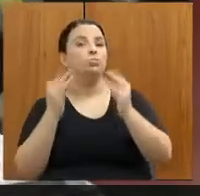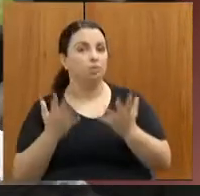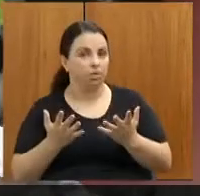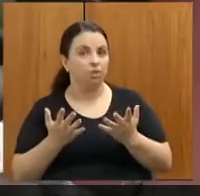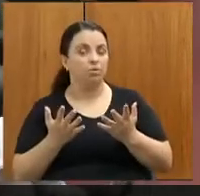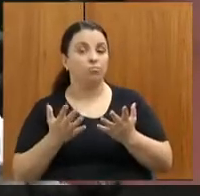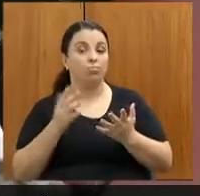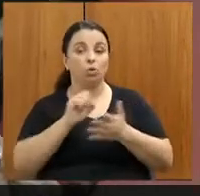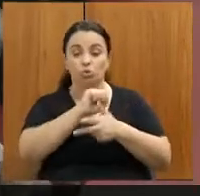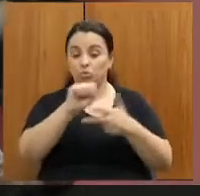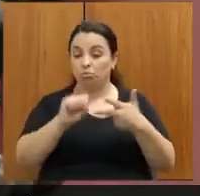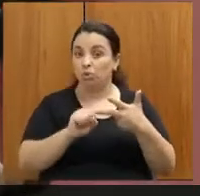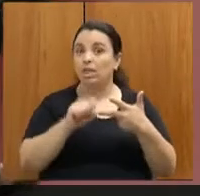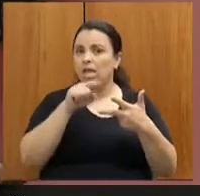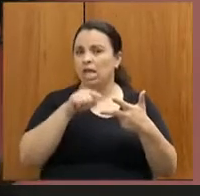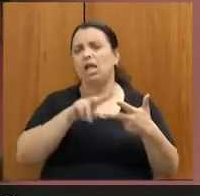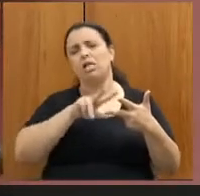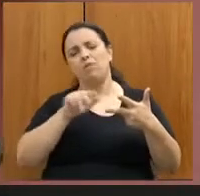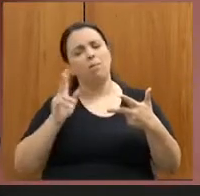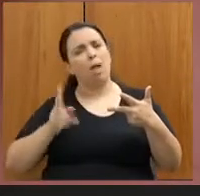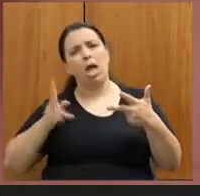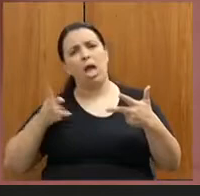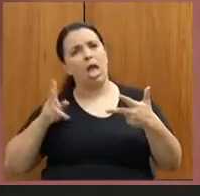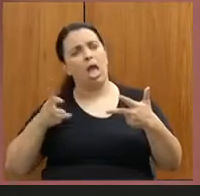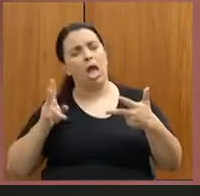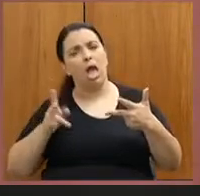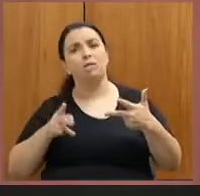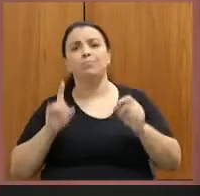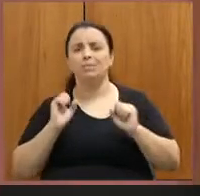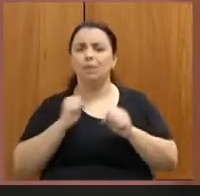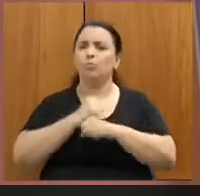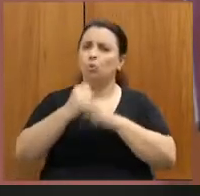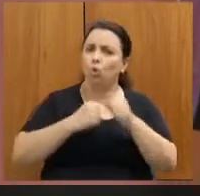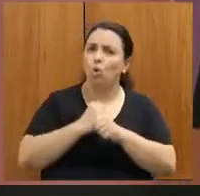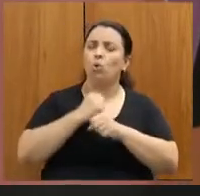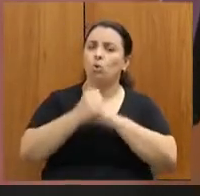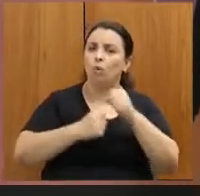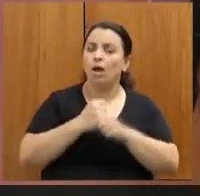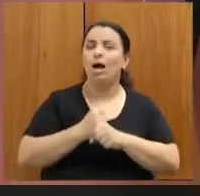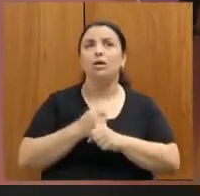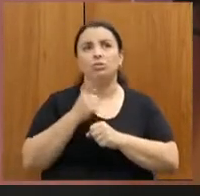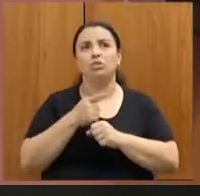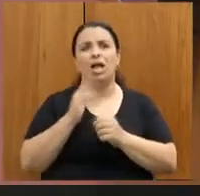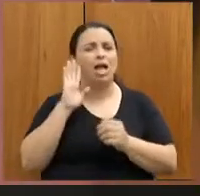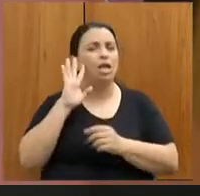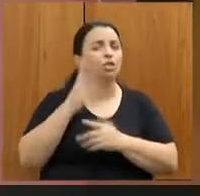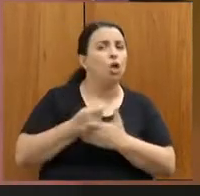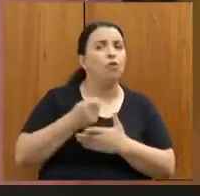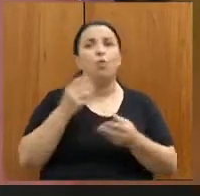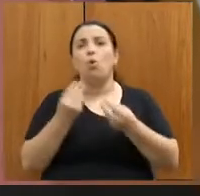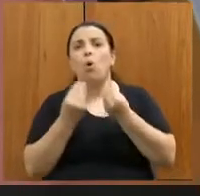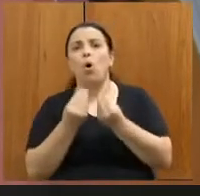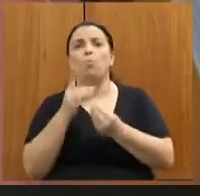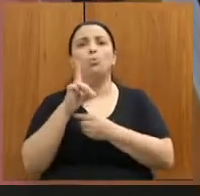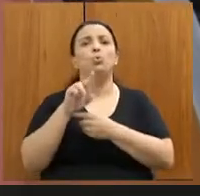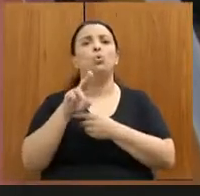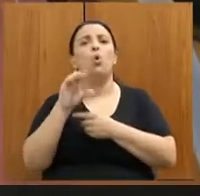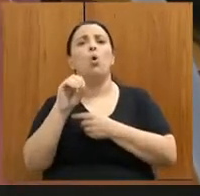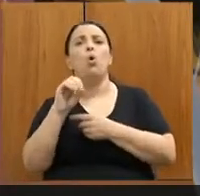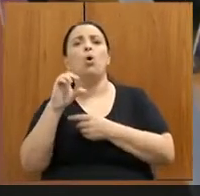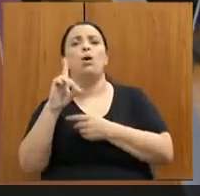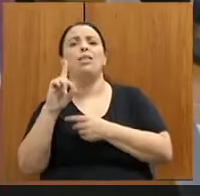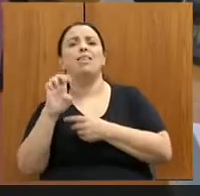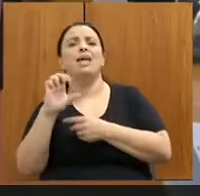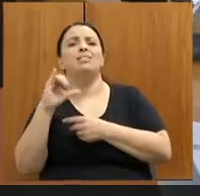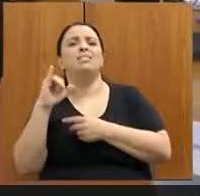poderes continuaram definido como fazem todo ano a definição de seu duodécimo isso não muda poderes continuam fazendo